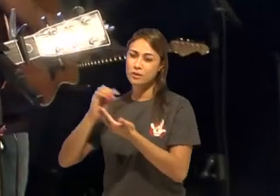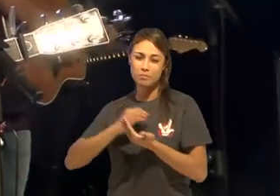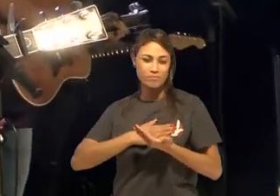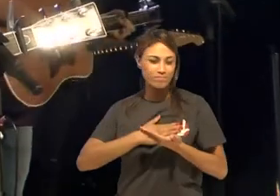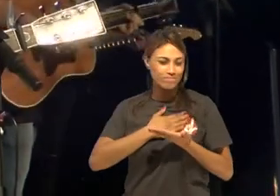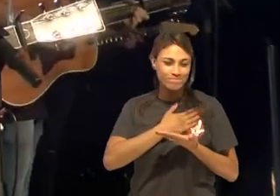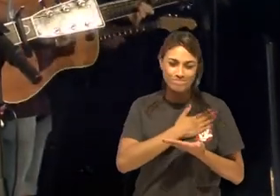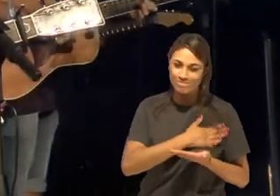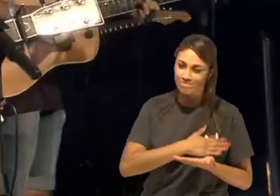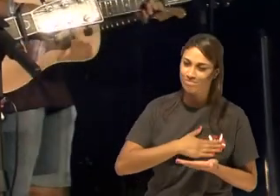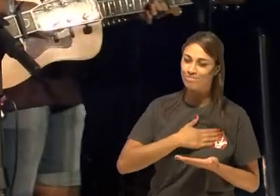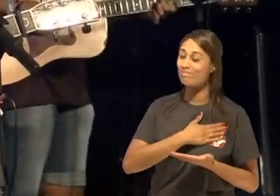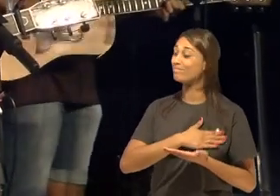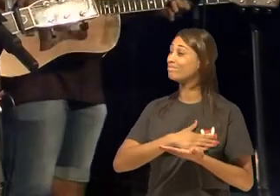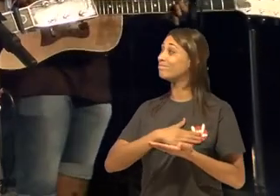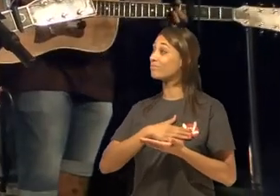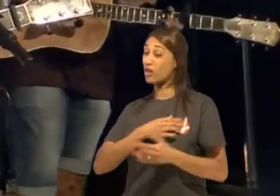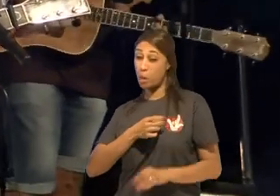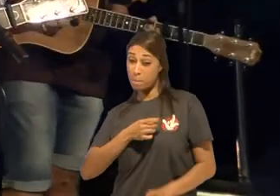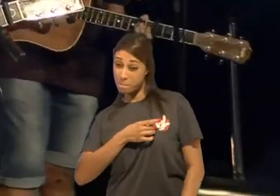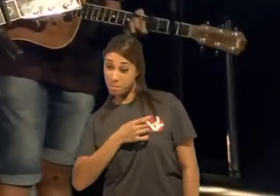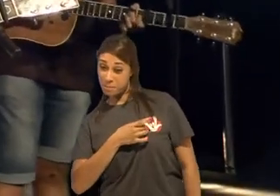Teu amor lança fora todo medo.